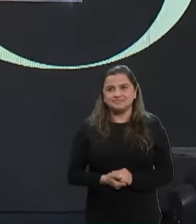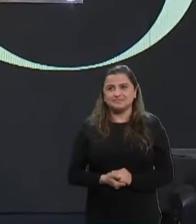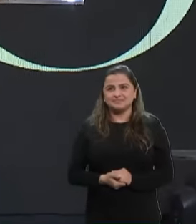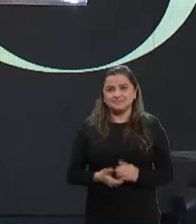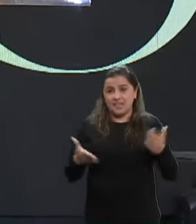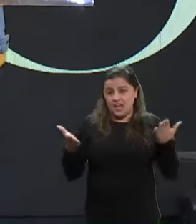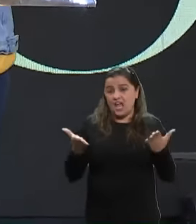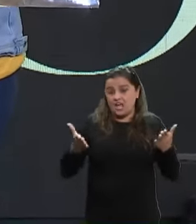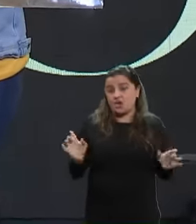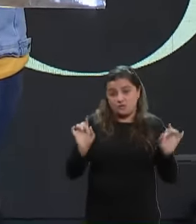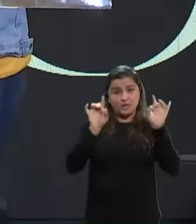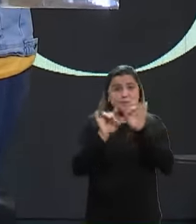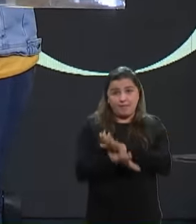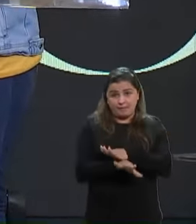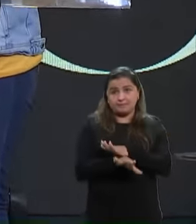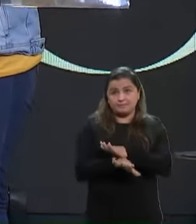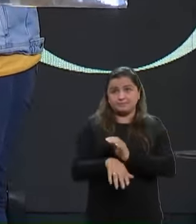Agora eu vou terminar.